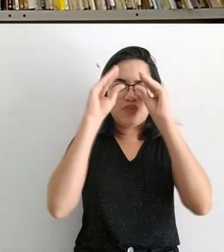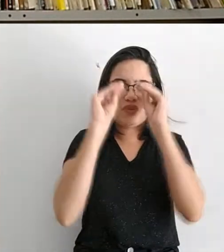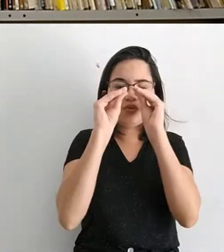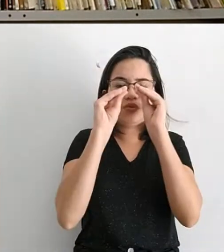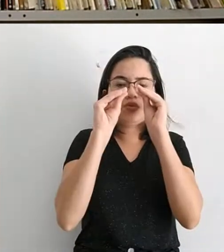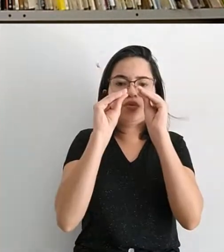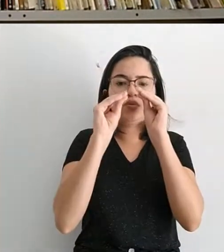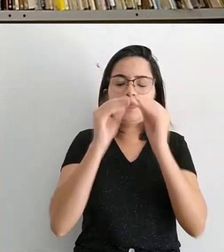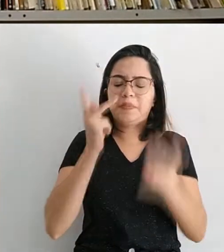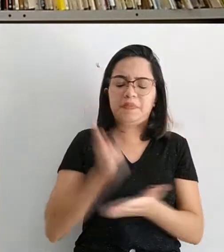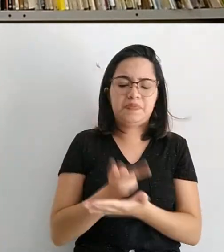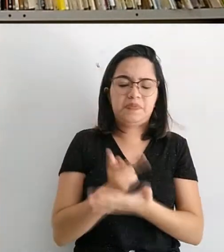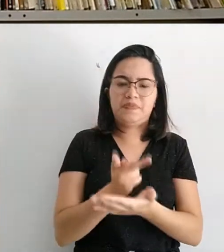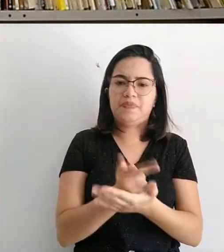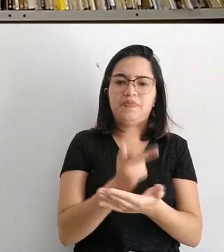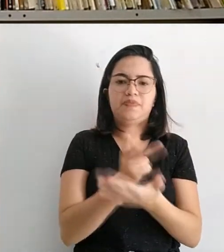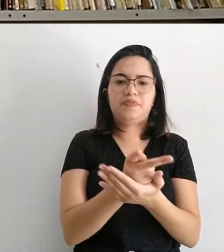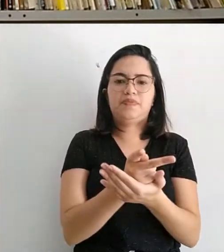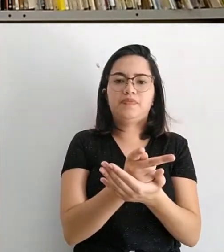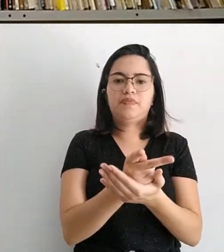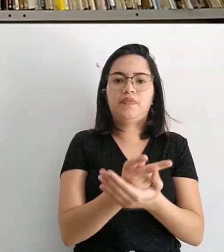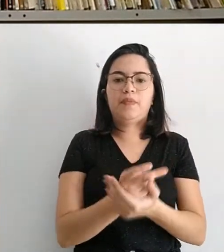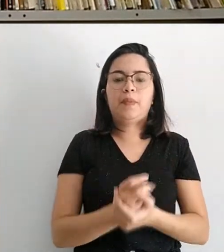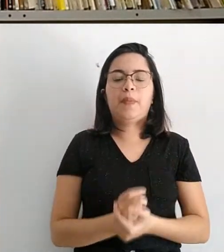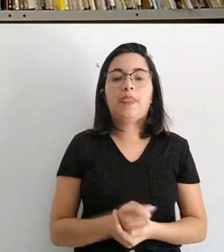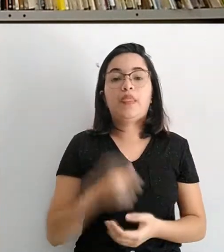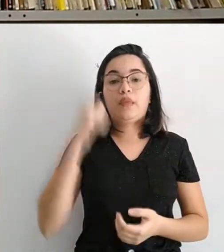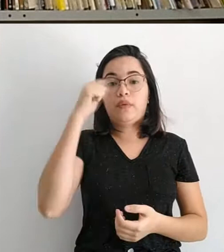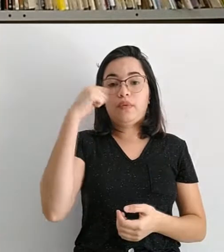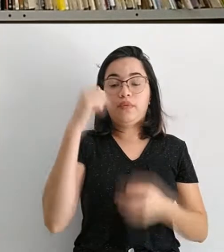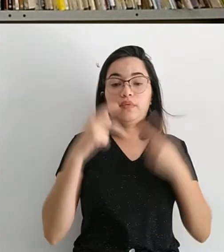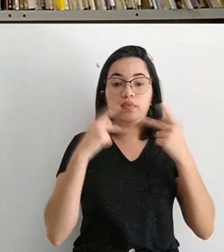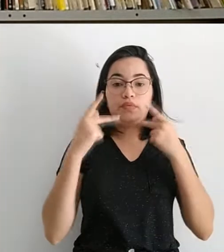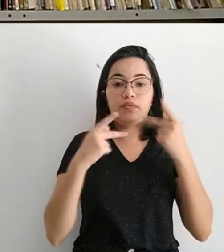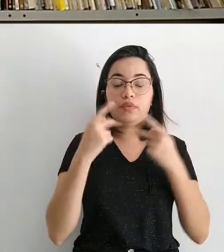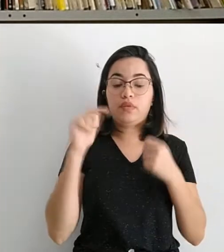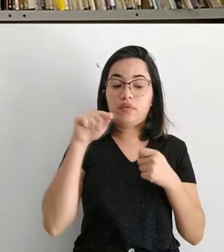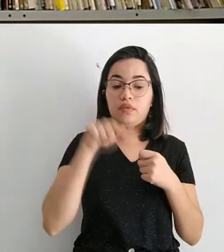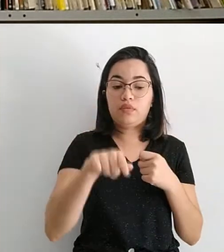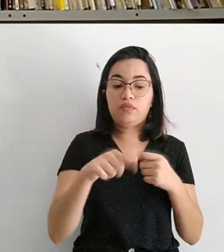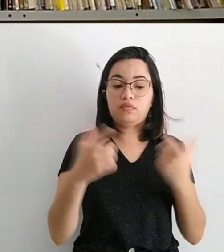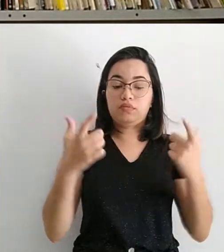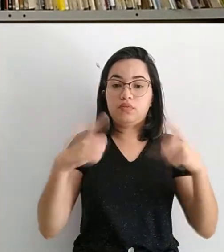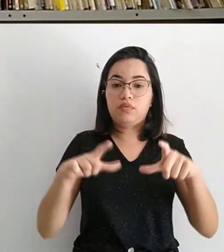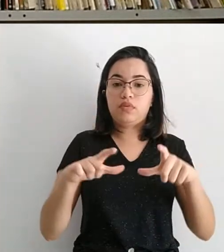escuridão para sempre. Spurgeon diz que nesse lugar nós não podemos